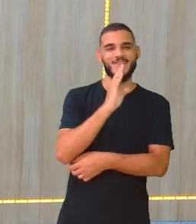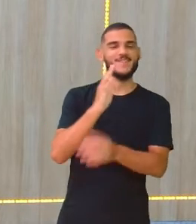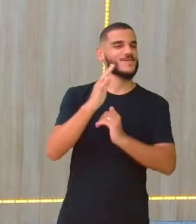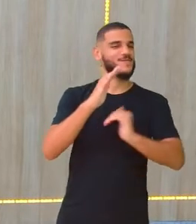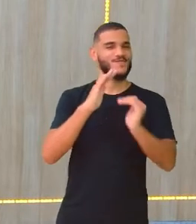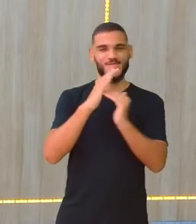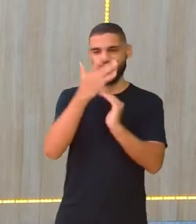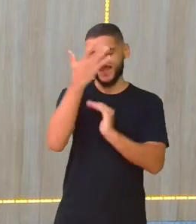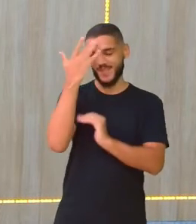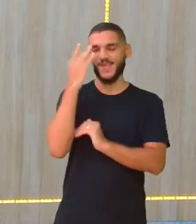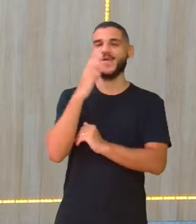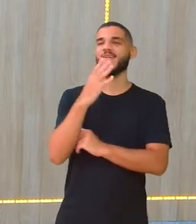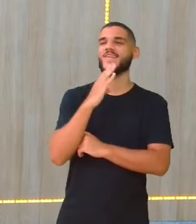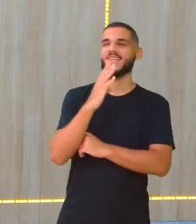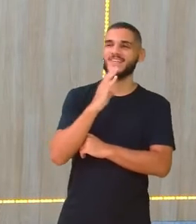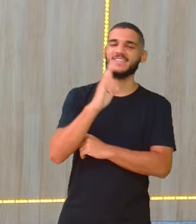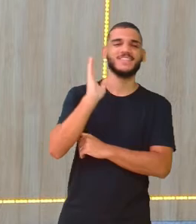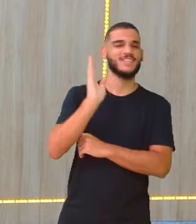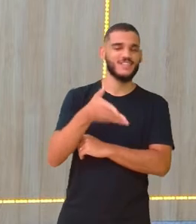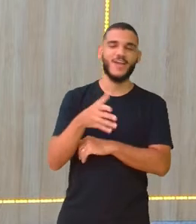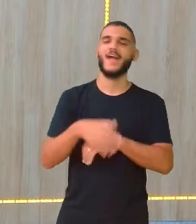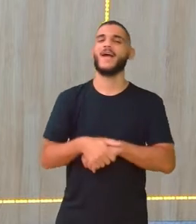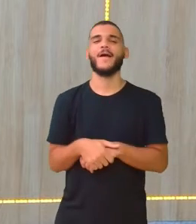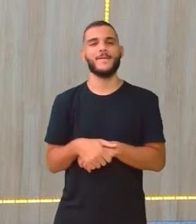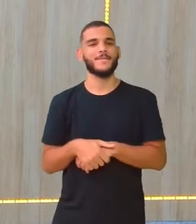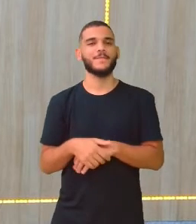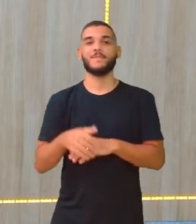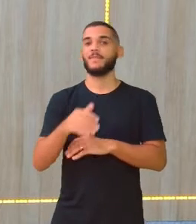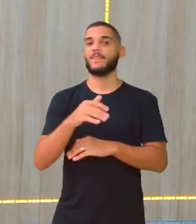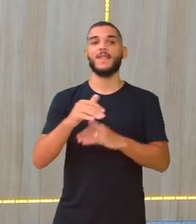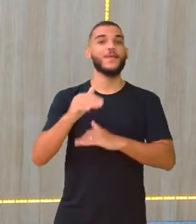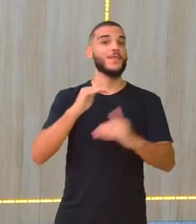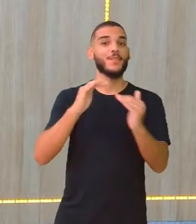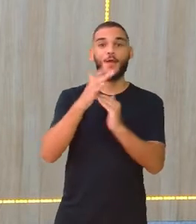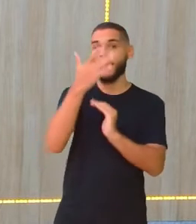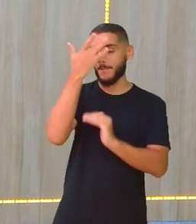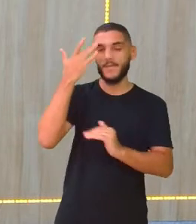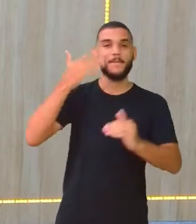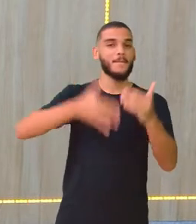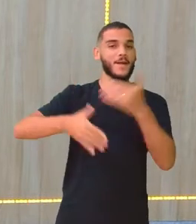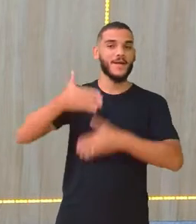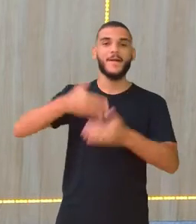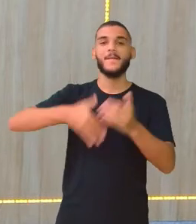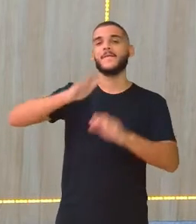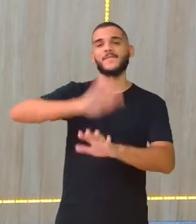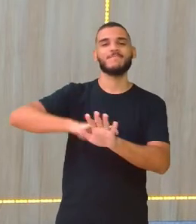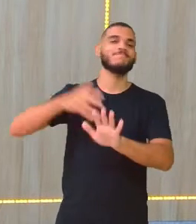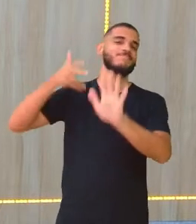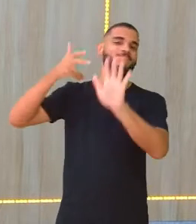conhece, Isabel conhece, Isadora, todas as Isas possíveis existentes no mundo,